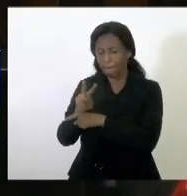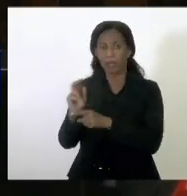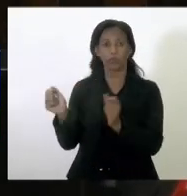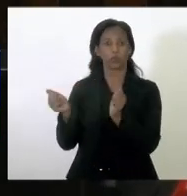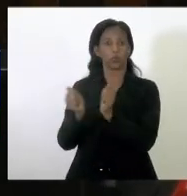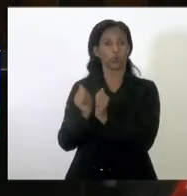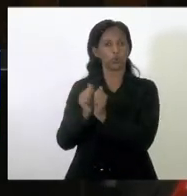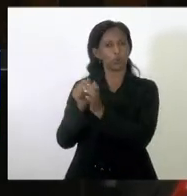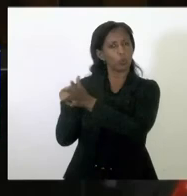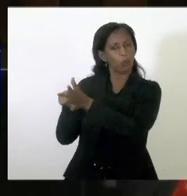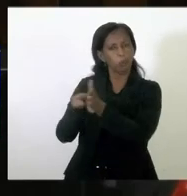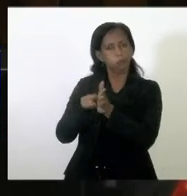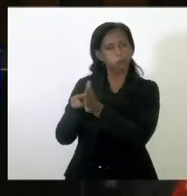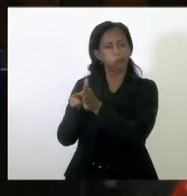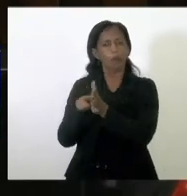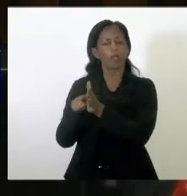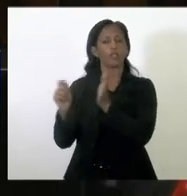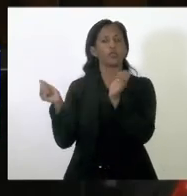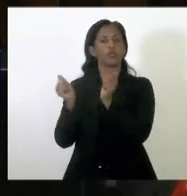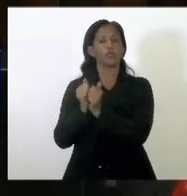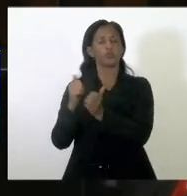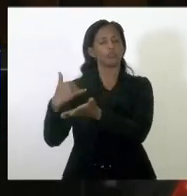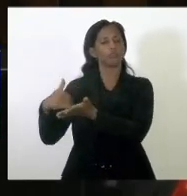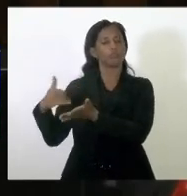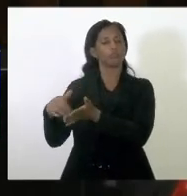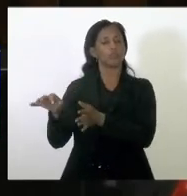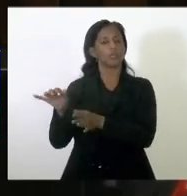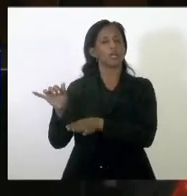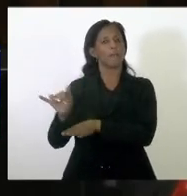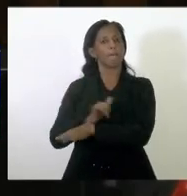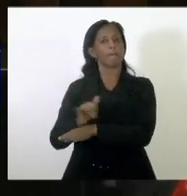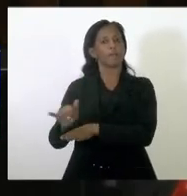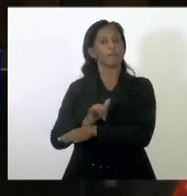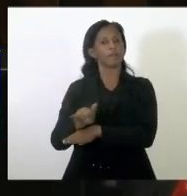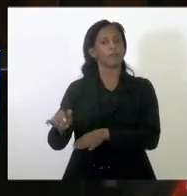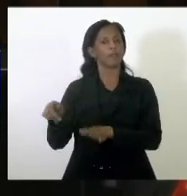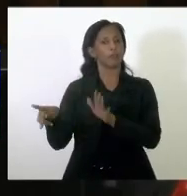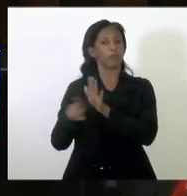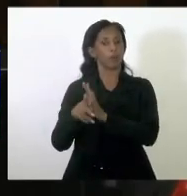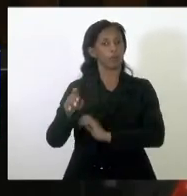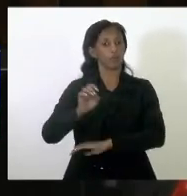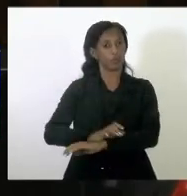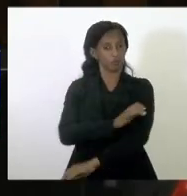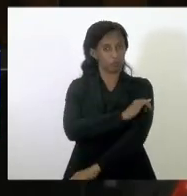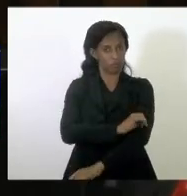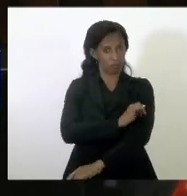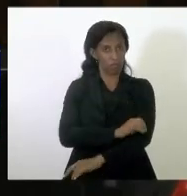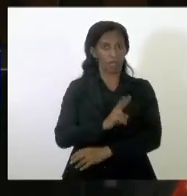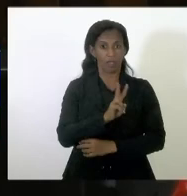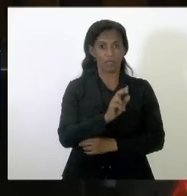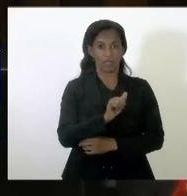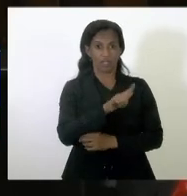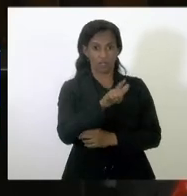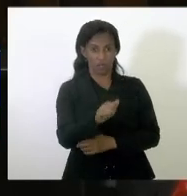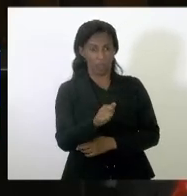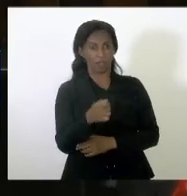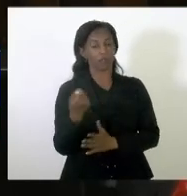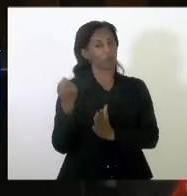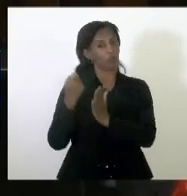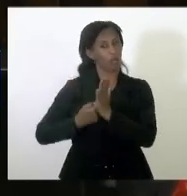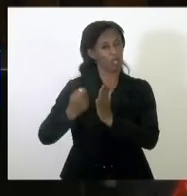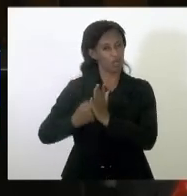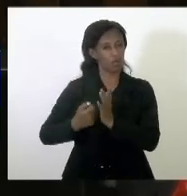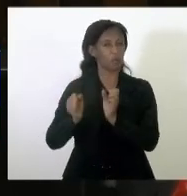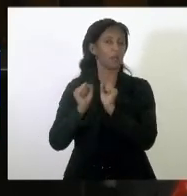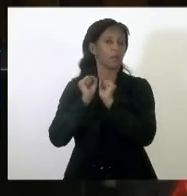à Secretaria de Planejamento do Rio de Janeiro, junto às demais autoridades, o desbloqueio dessas vagas em razão do regime, e a